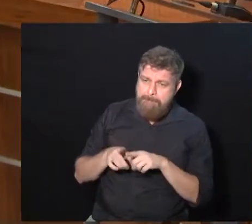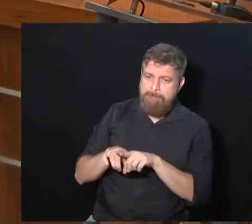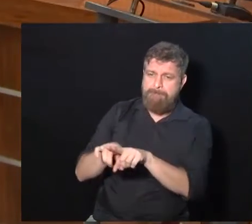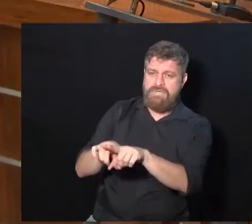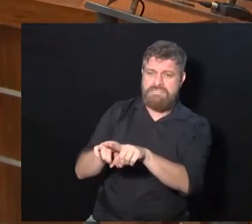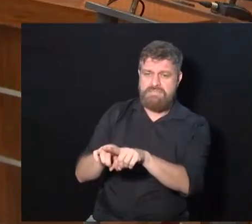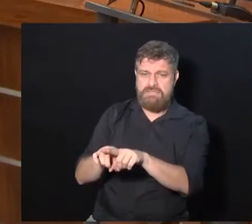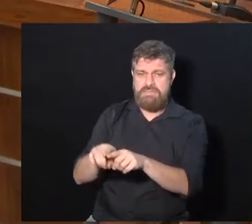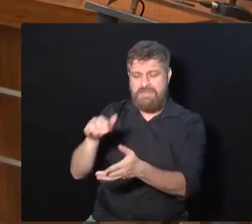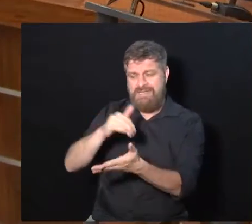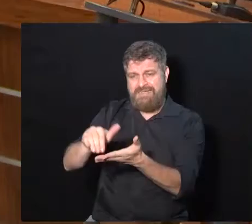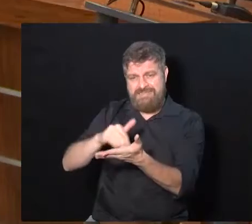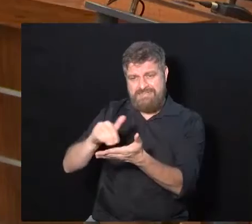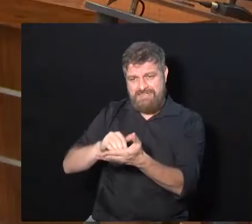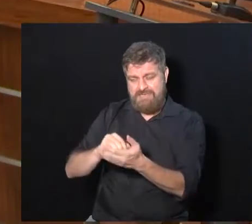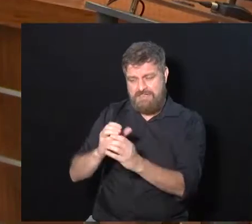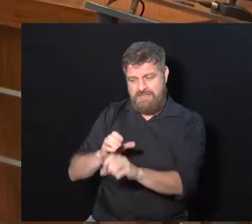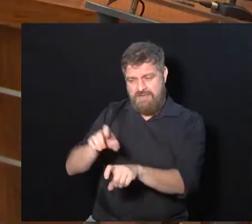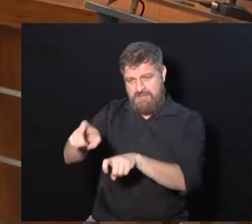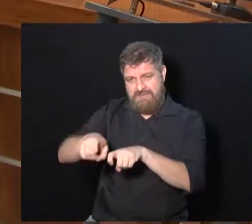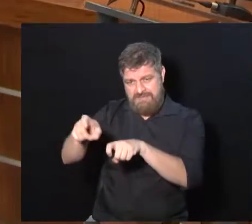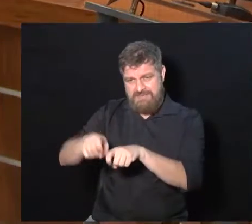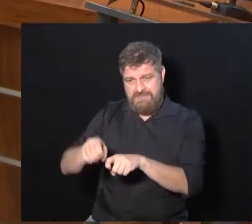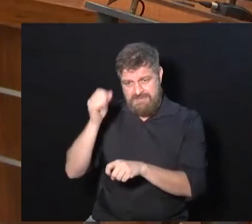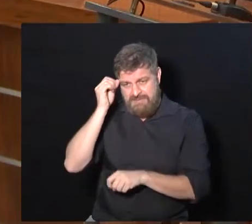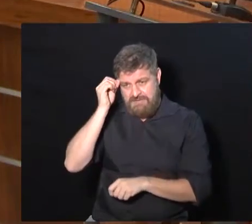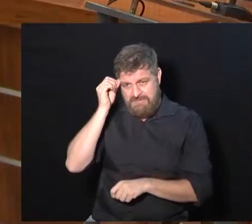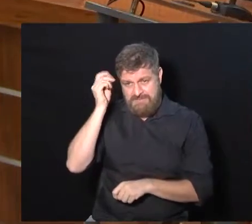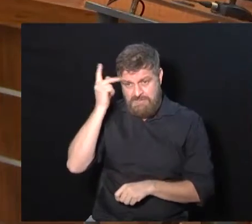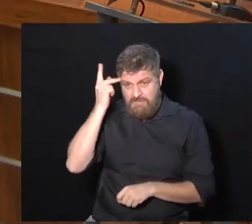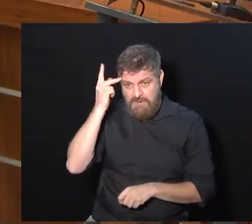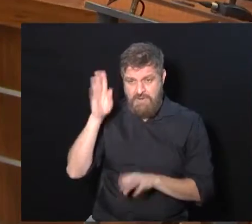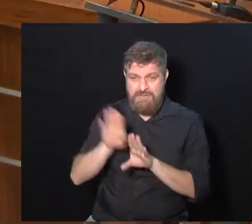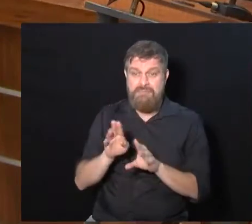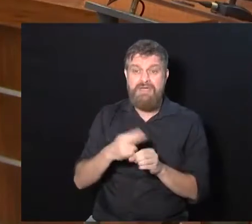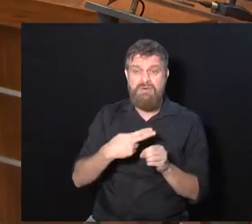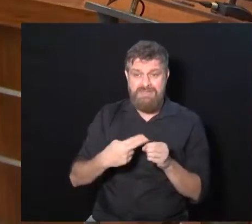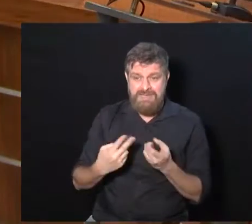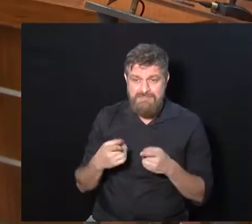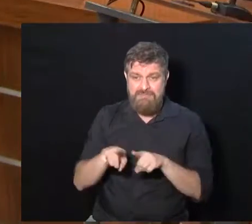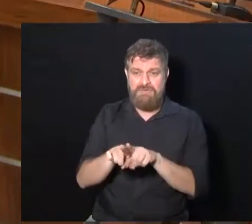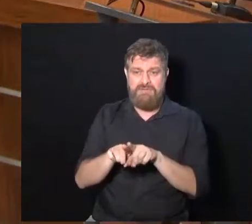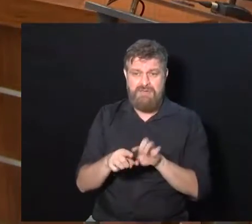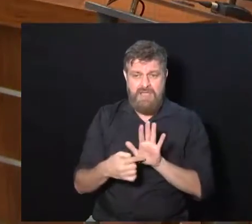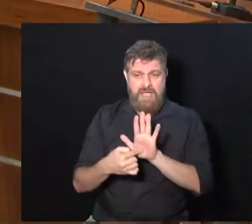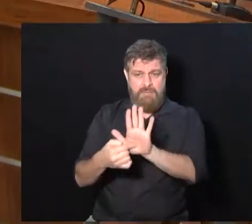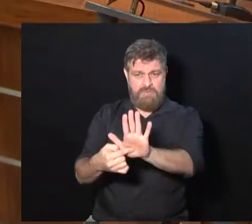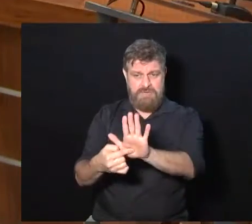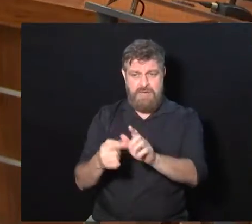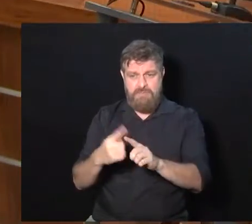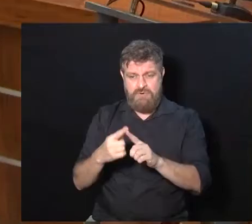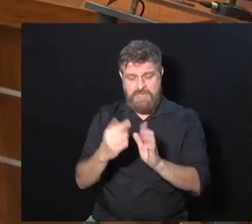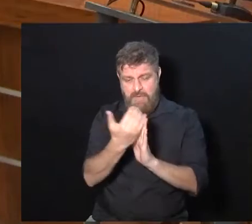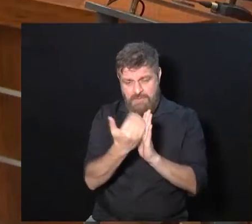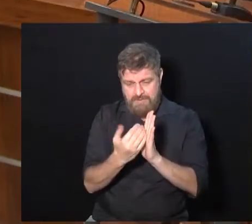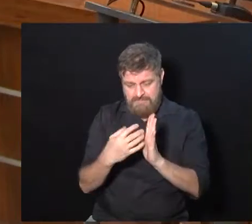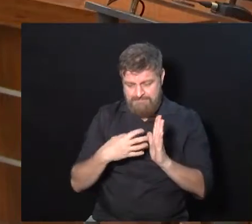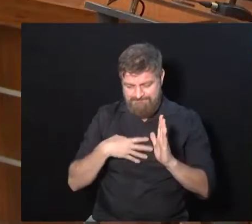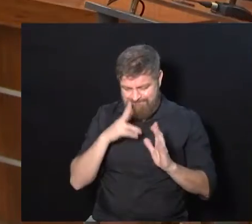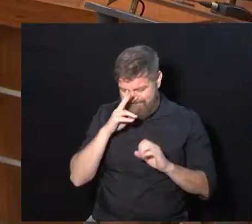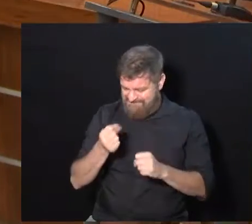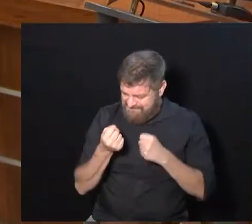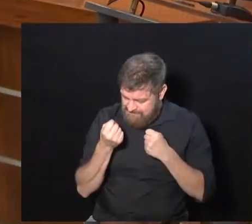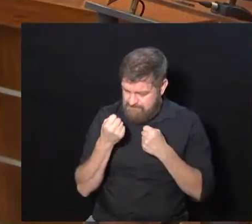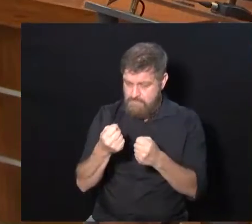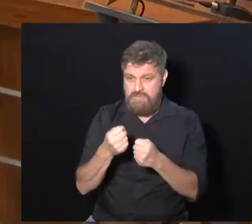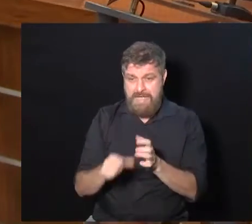a Secretaria de Estado da Agricultura, Unicamp. Eu acho que dá visibilidade a isso, porque dá força ao programa. Saber que ele é